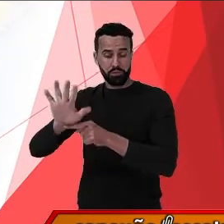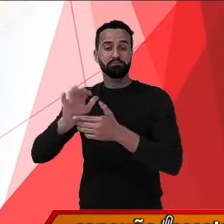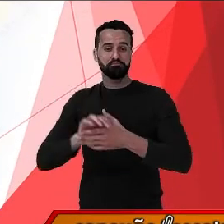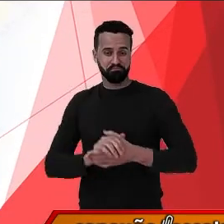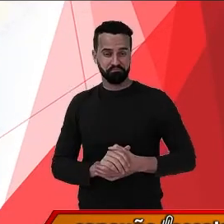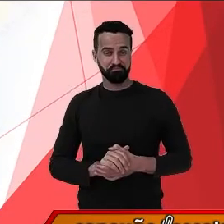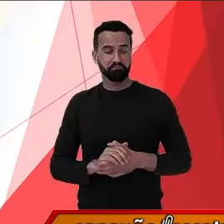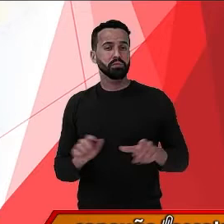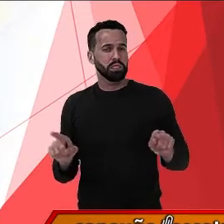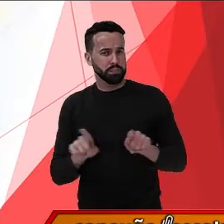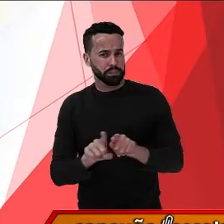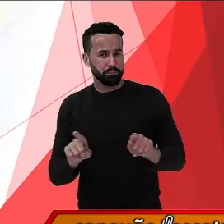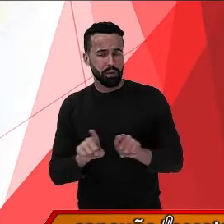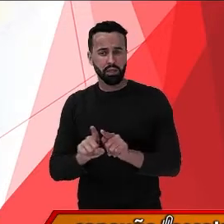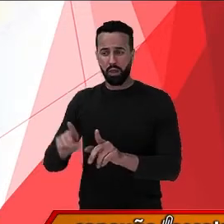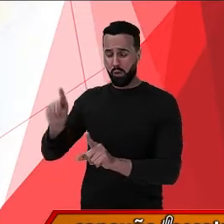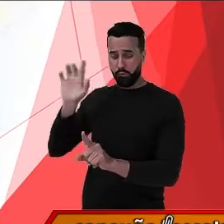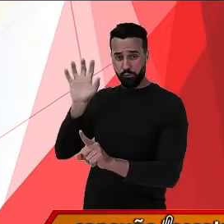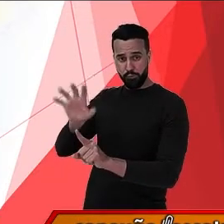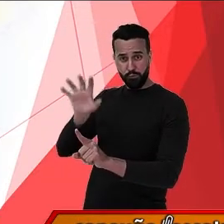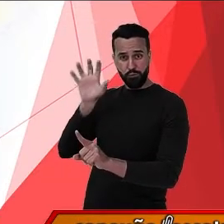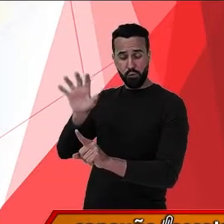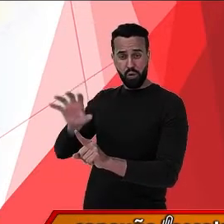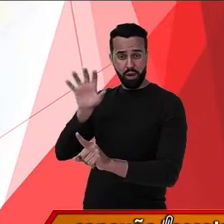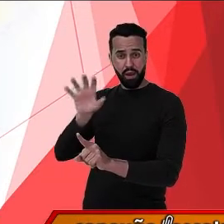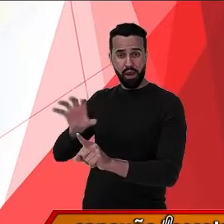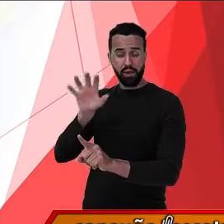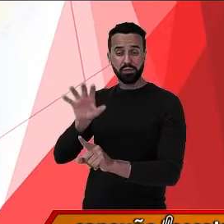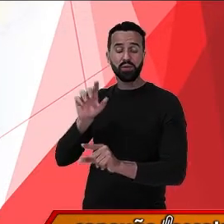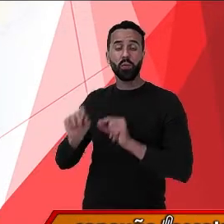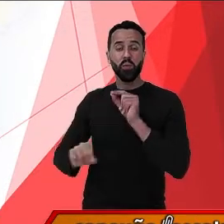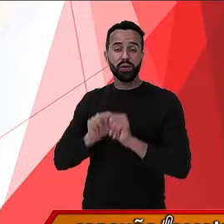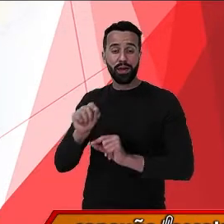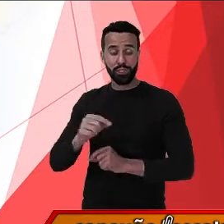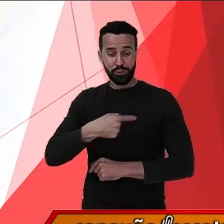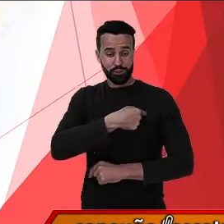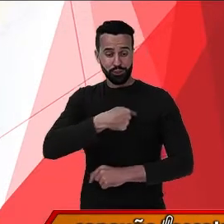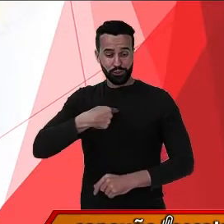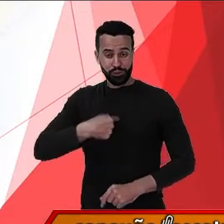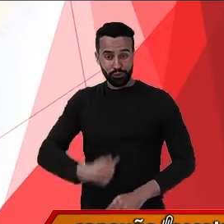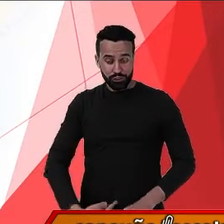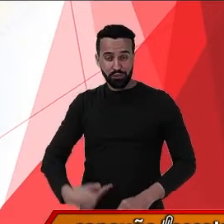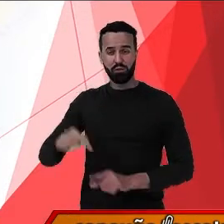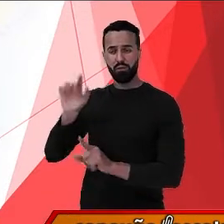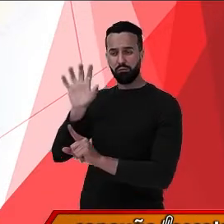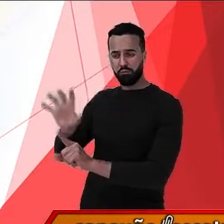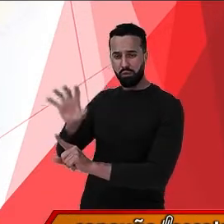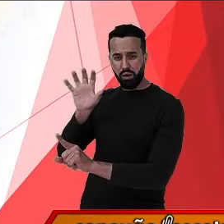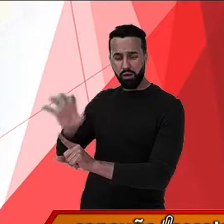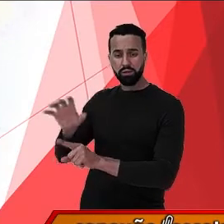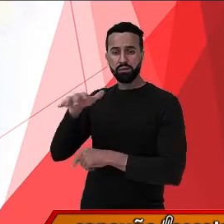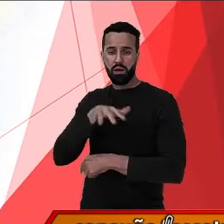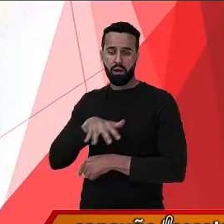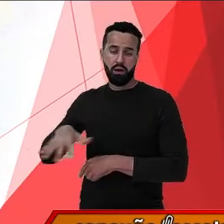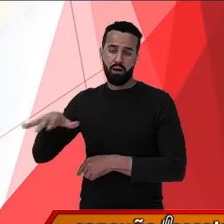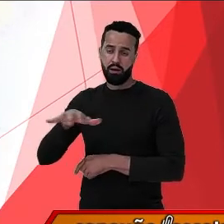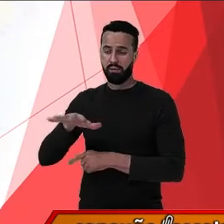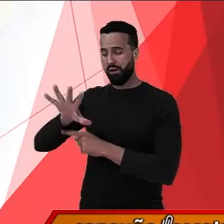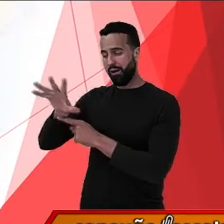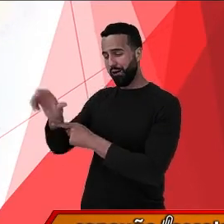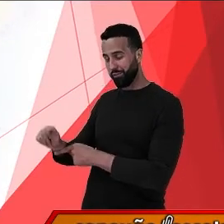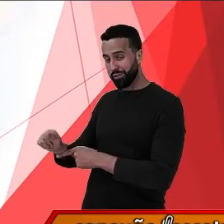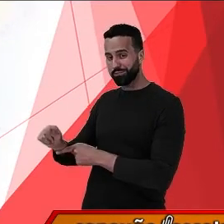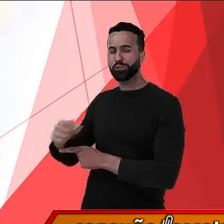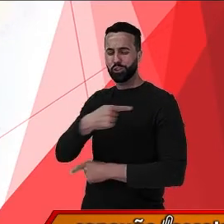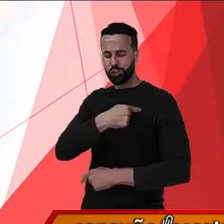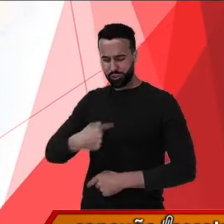a forte influência hoje da China no continente africano, a fim também de explorar